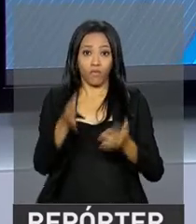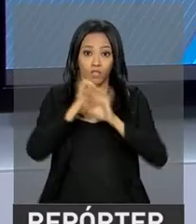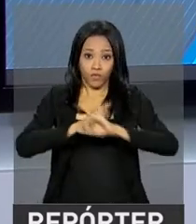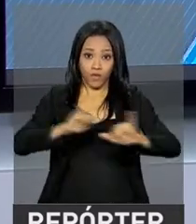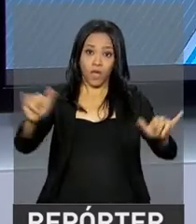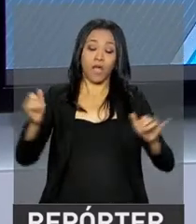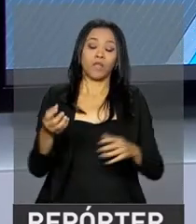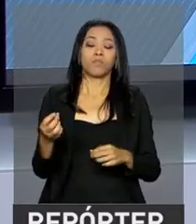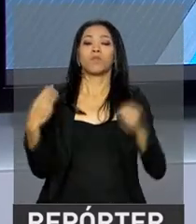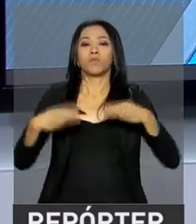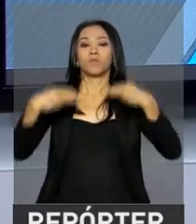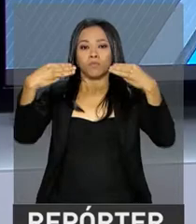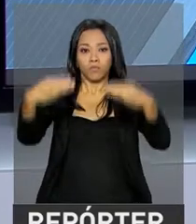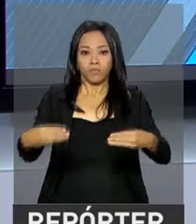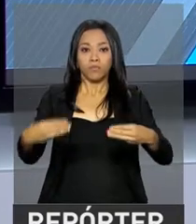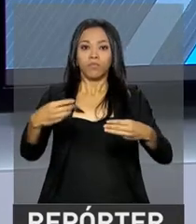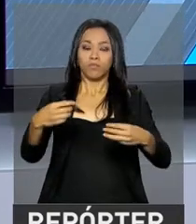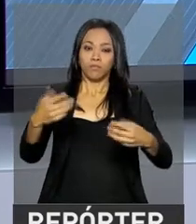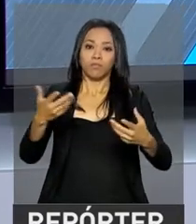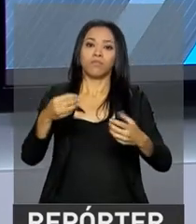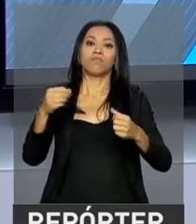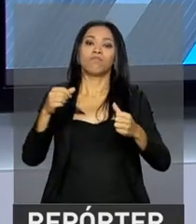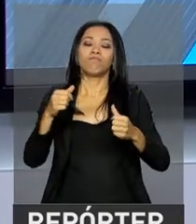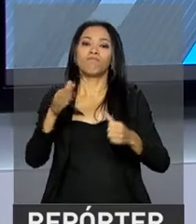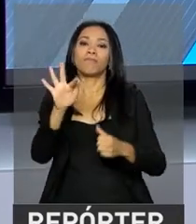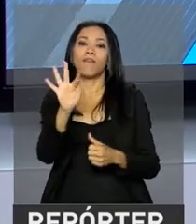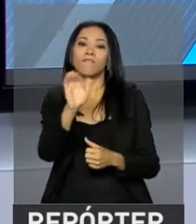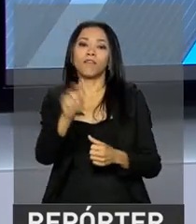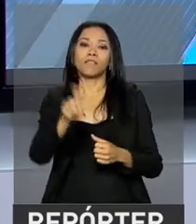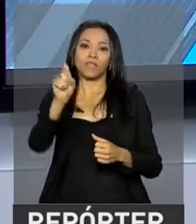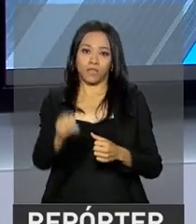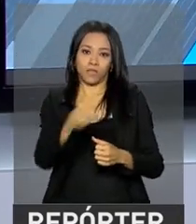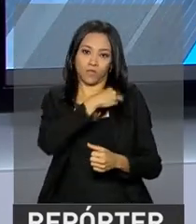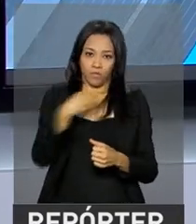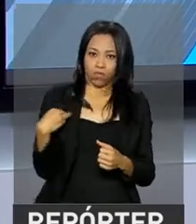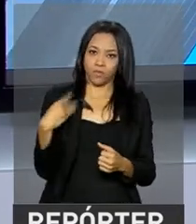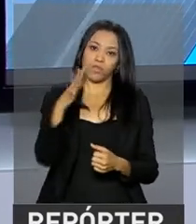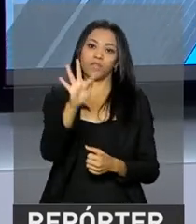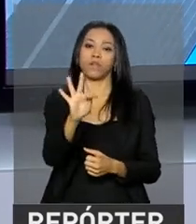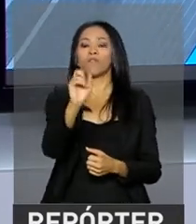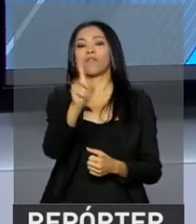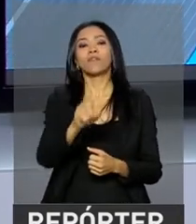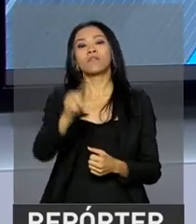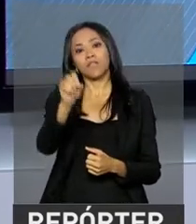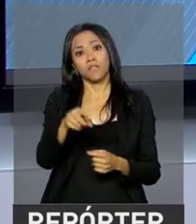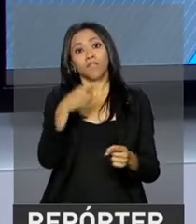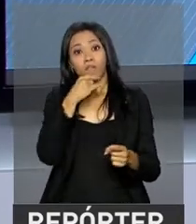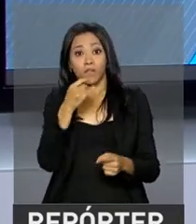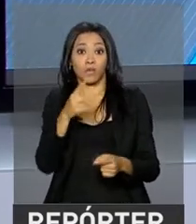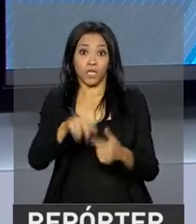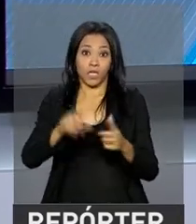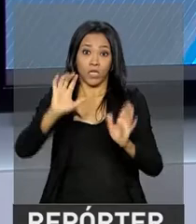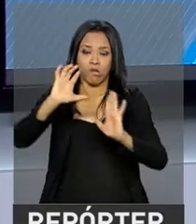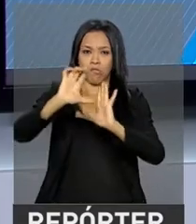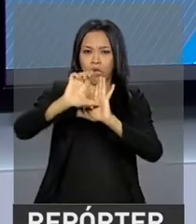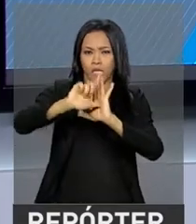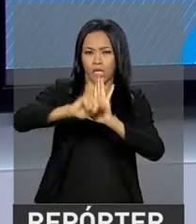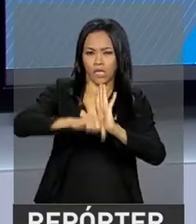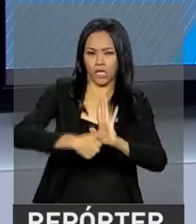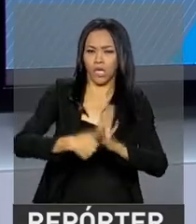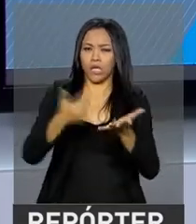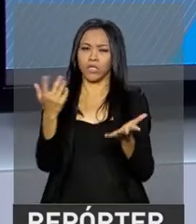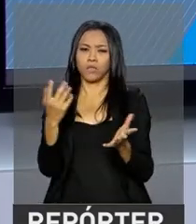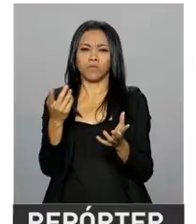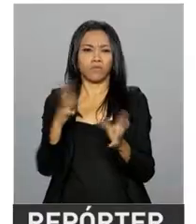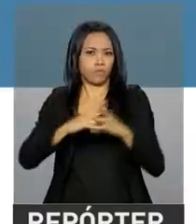da fazenda henrique meirelles ele disse também que os efeitos da recessão não desaparecem imediatamente